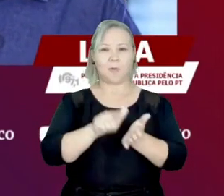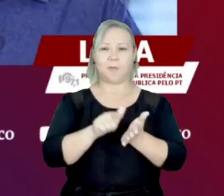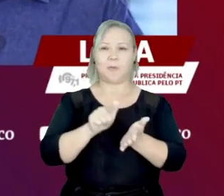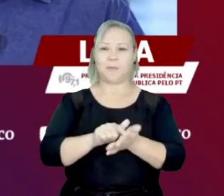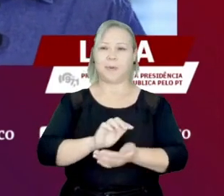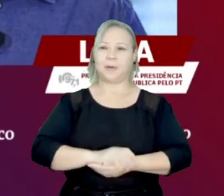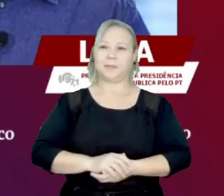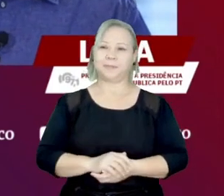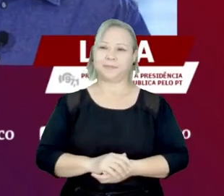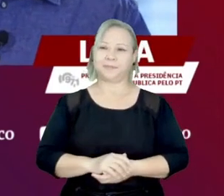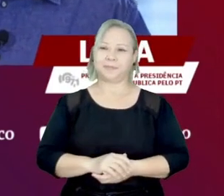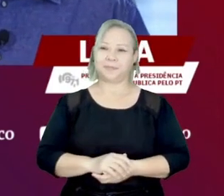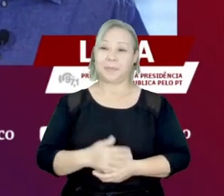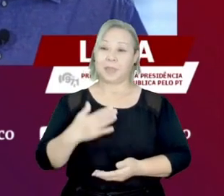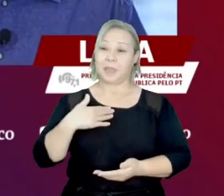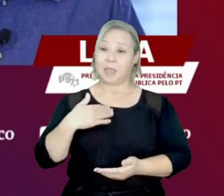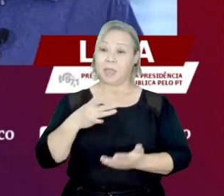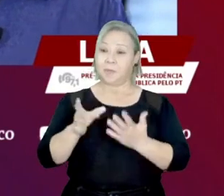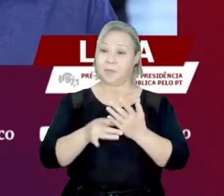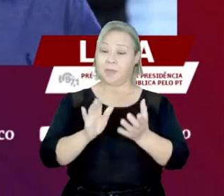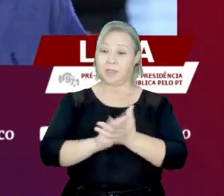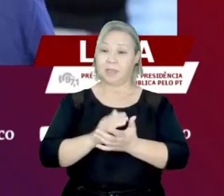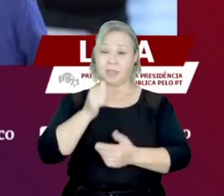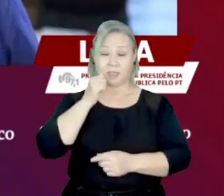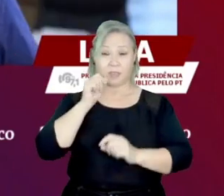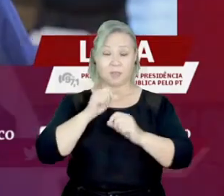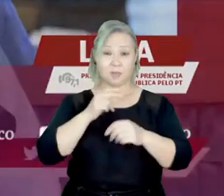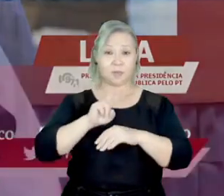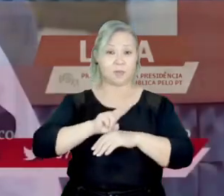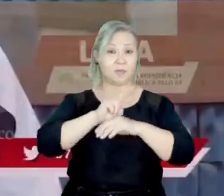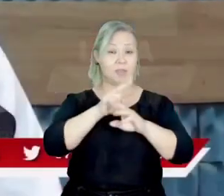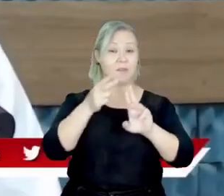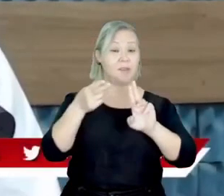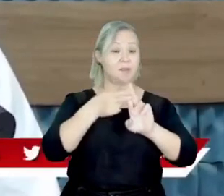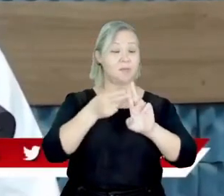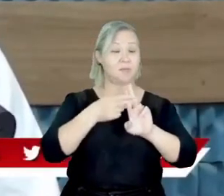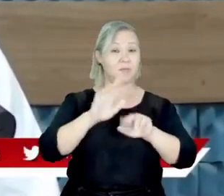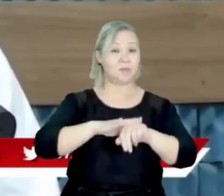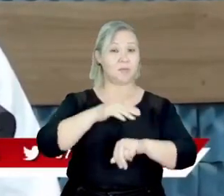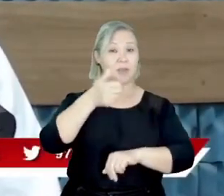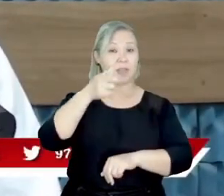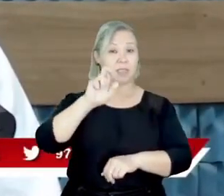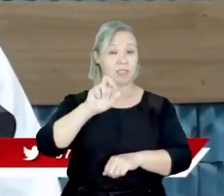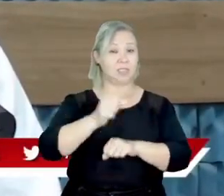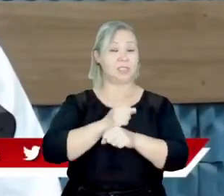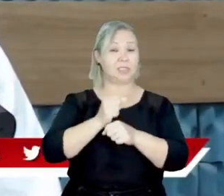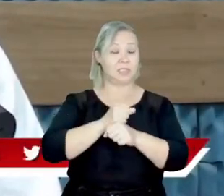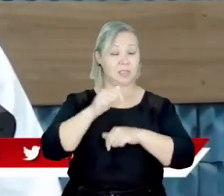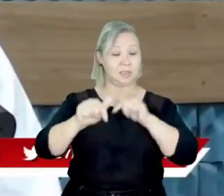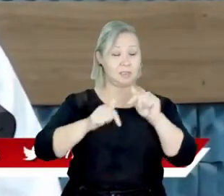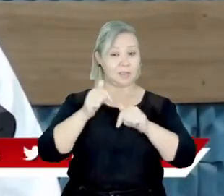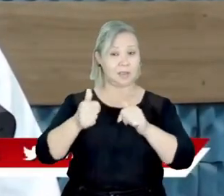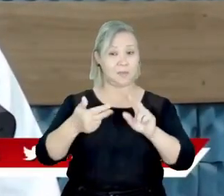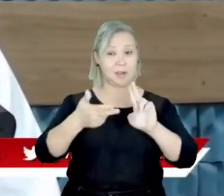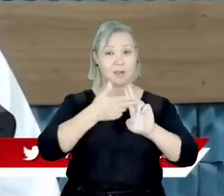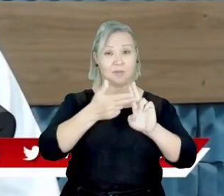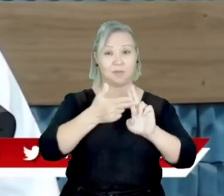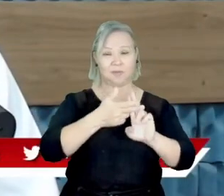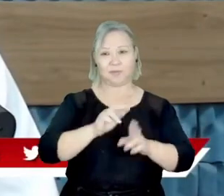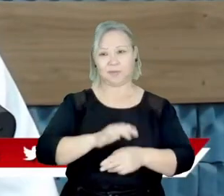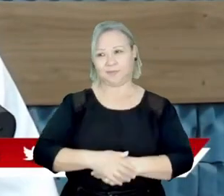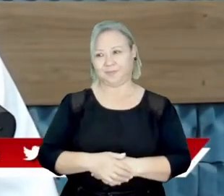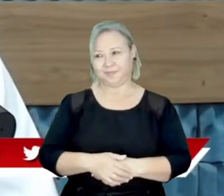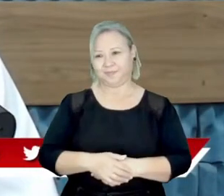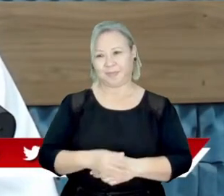Gerais. É, um abraço. Valeu, então, entrevistamos o pré-candidato Luiz Inácio Lula da Silva pelo